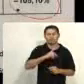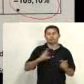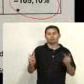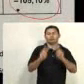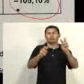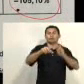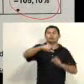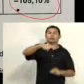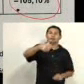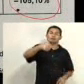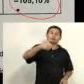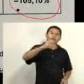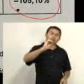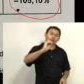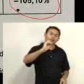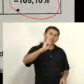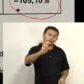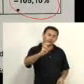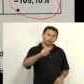de